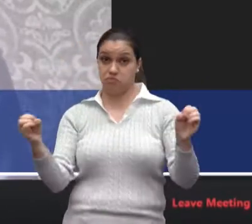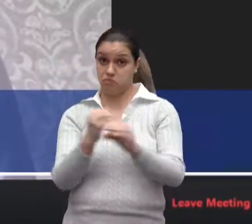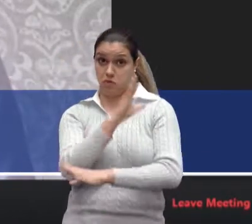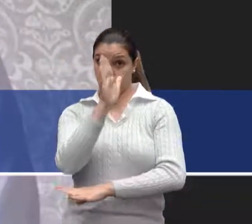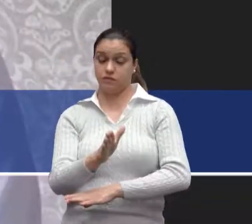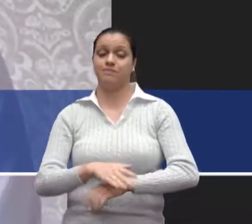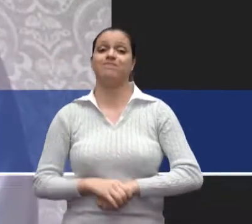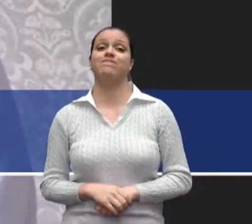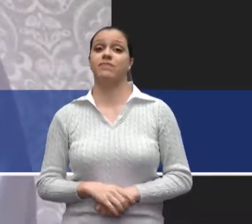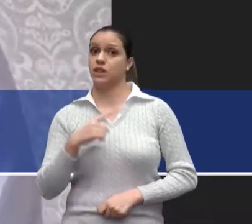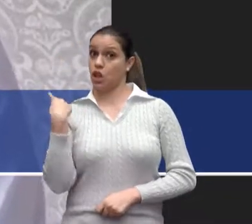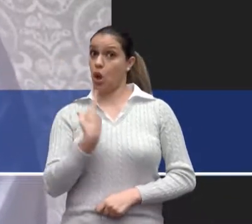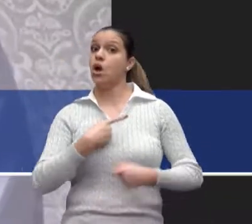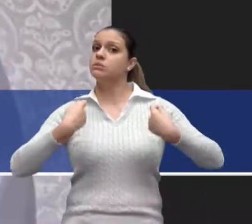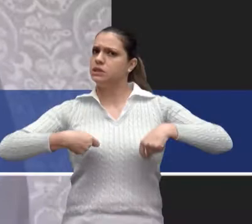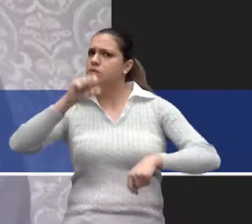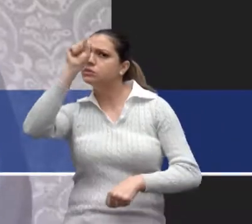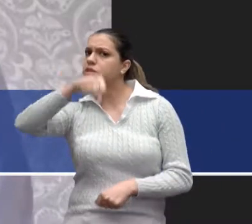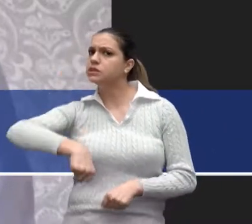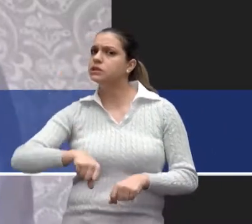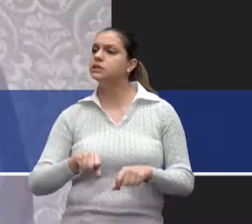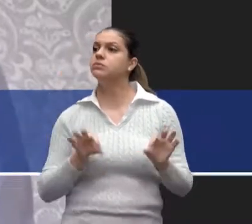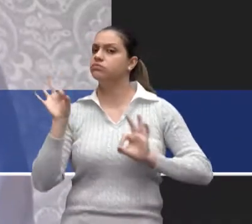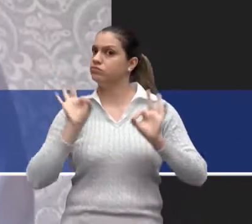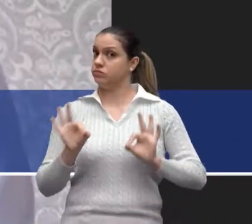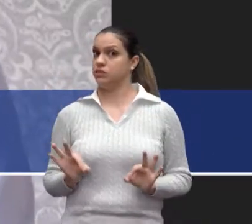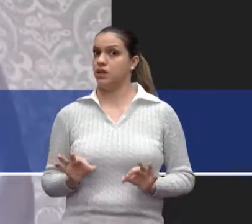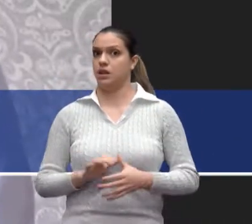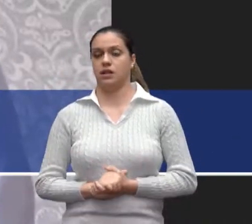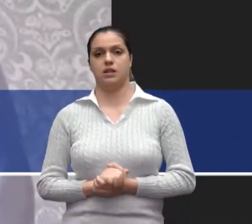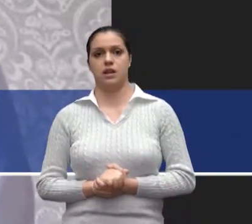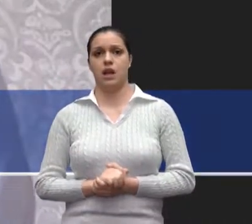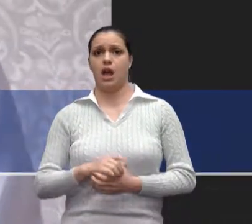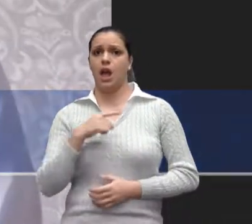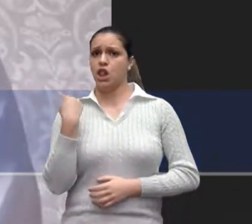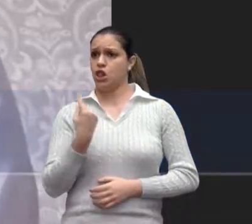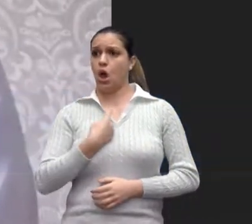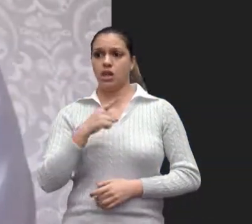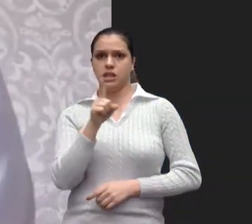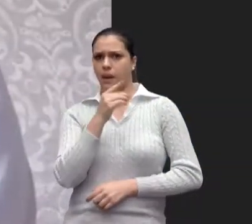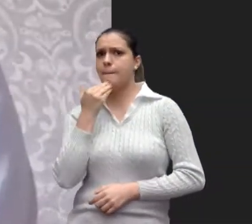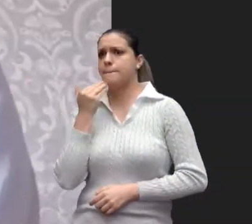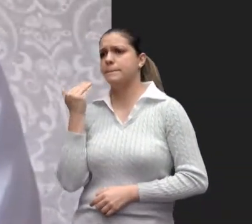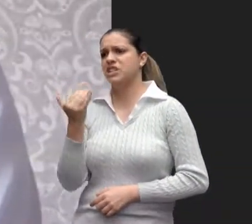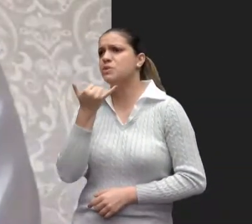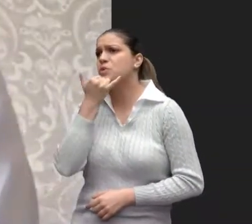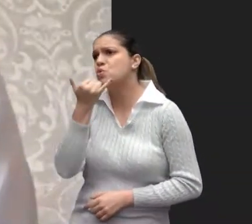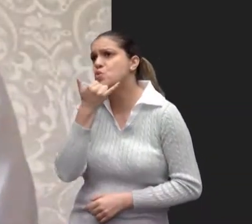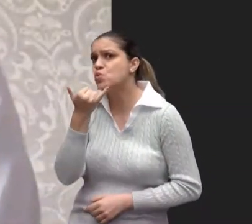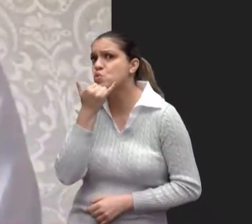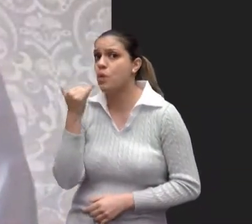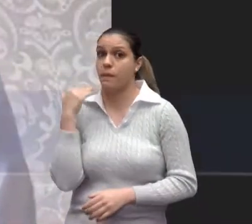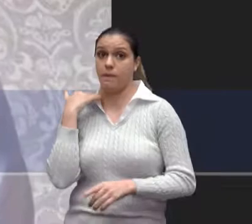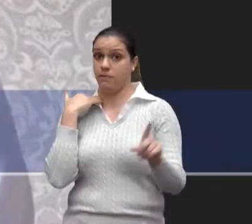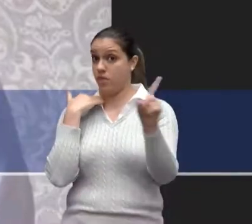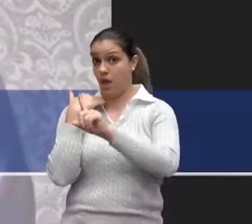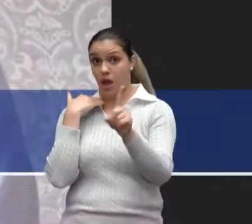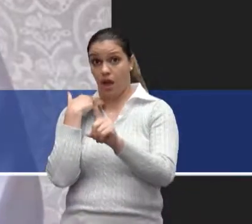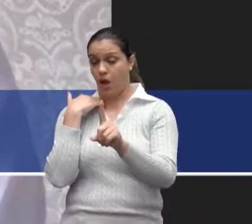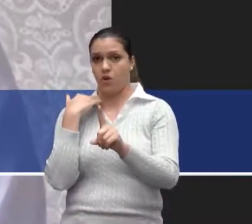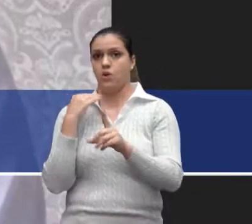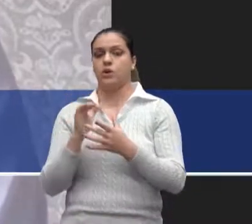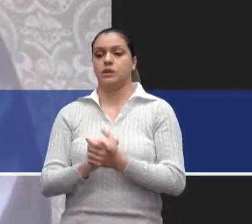esse projeto na Assembleia e já virou lei. Nós temos que apertar isso aqui. E nós não estamos